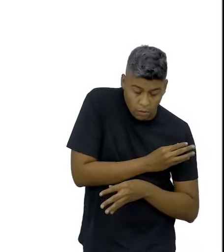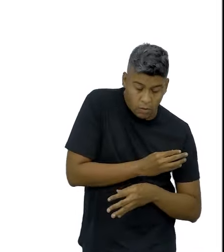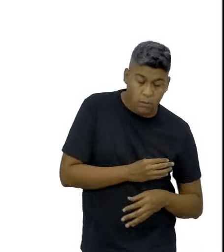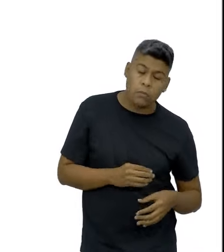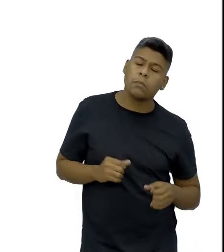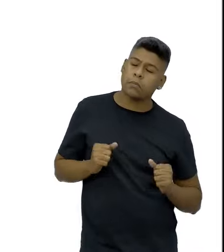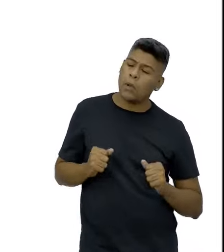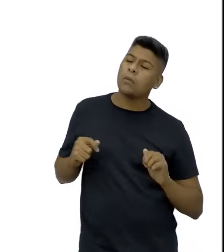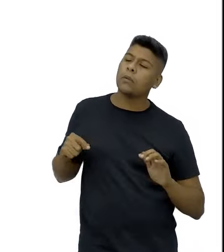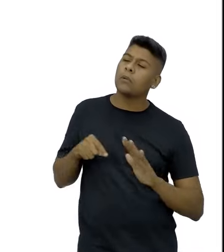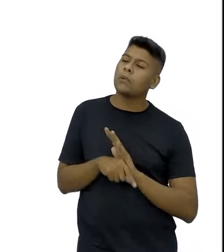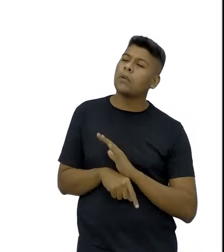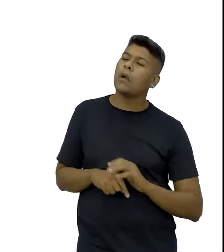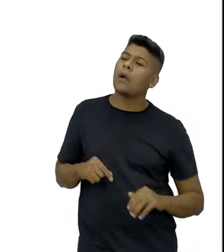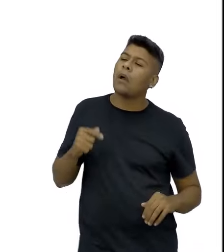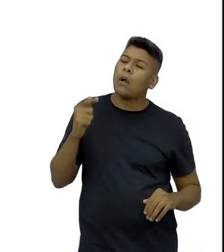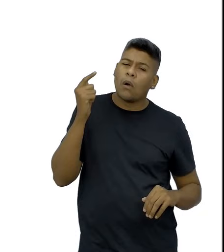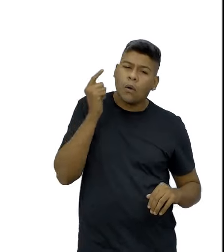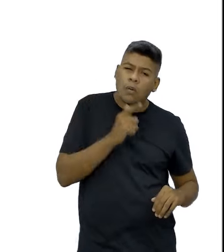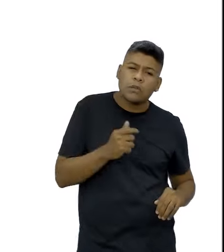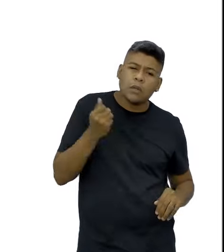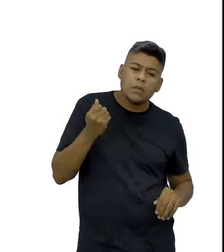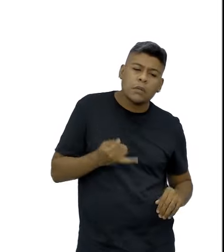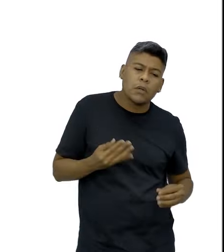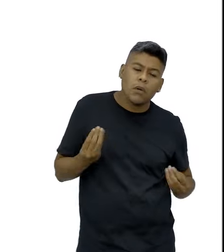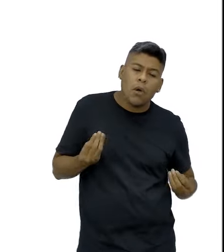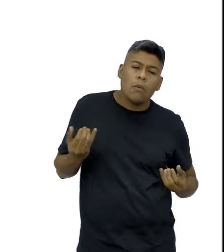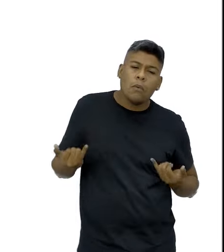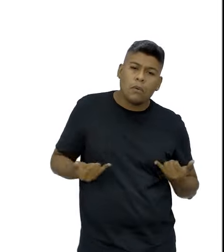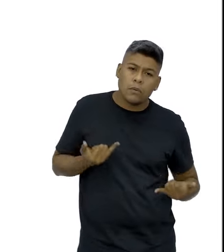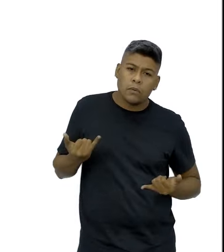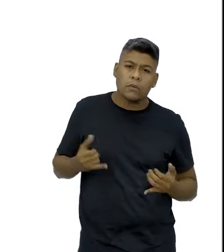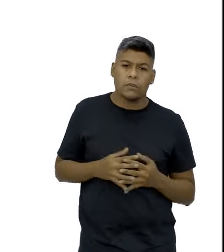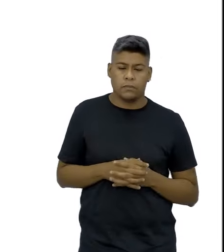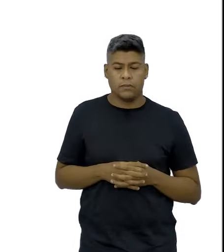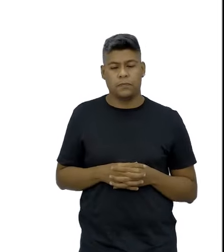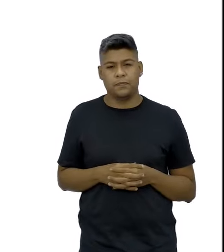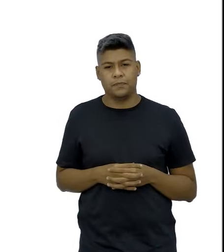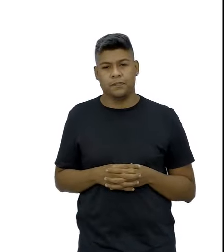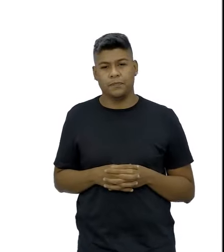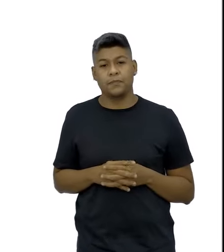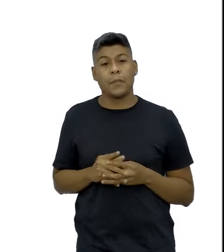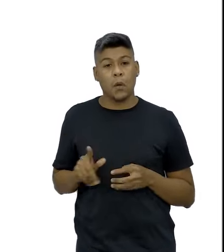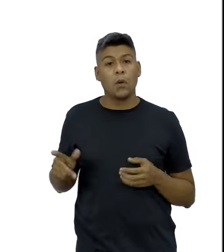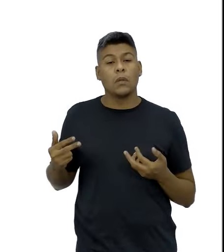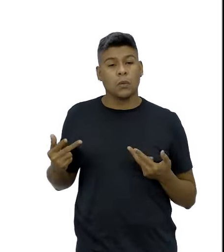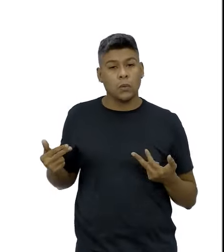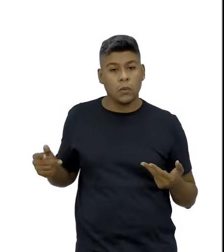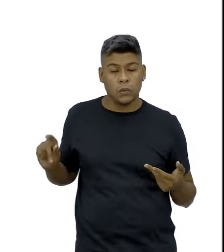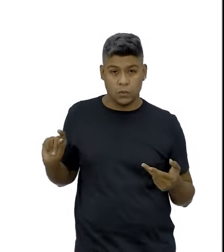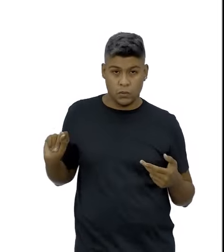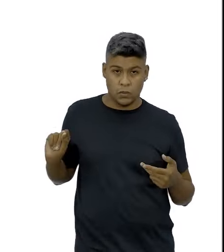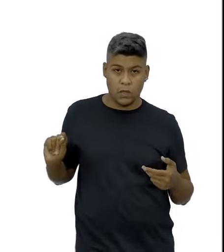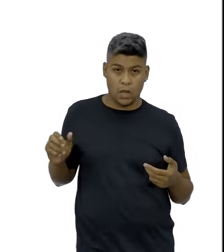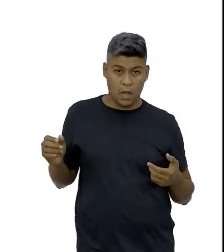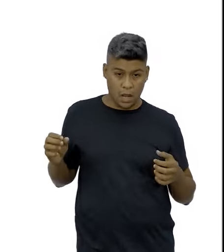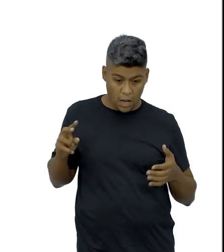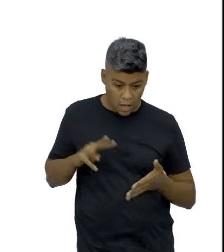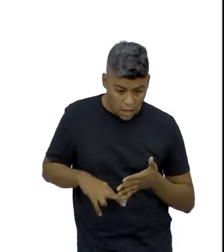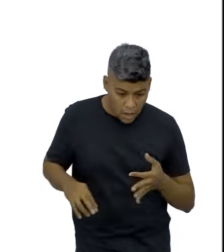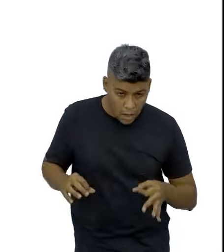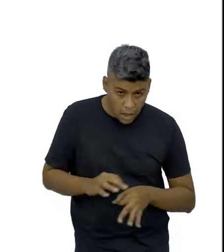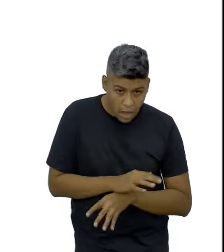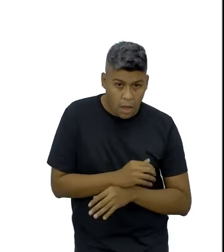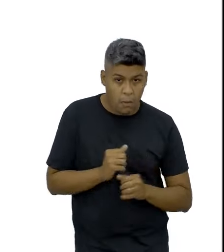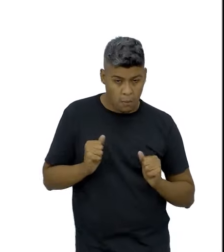podemos perguntar: quem consegue me explicar como se brinca? E um outro ponto, depois de ler,